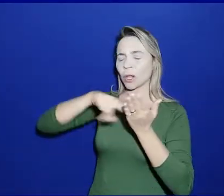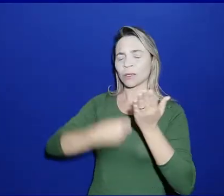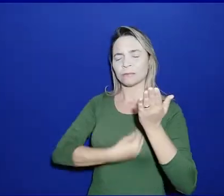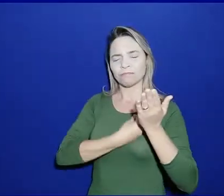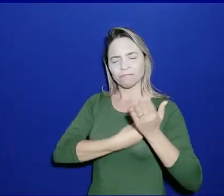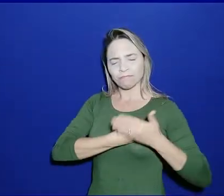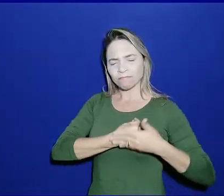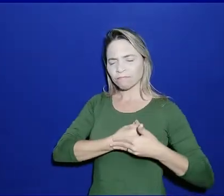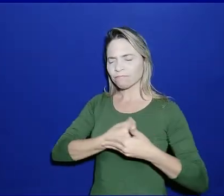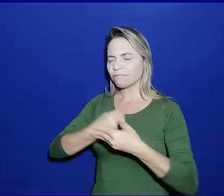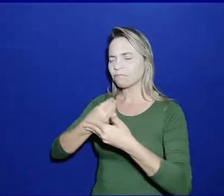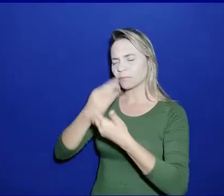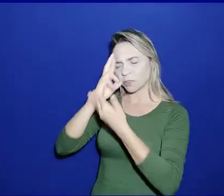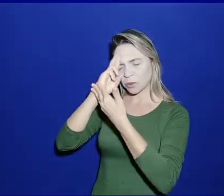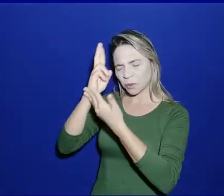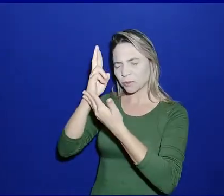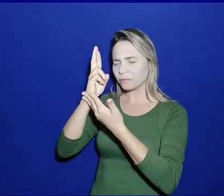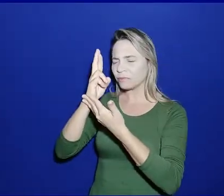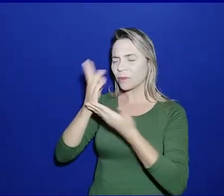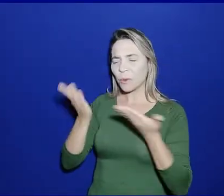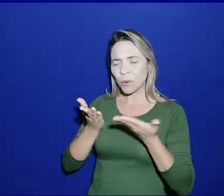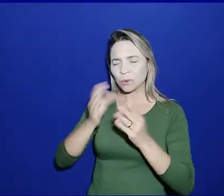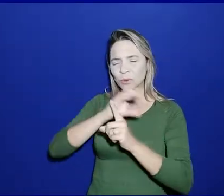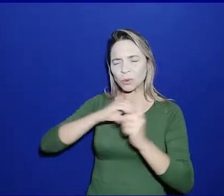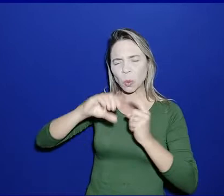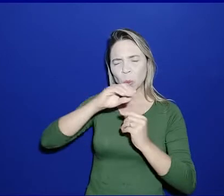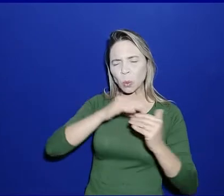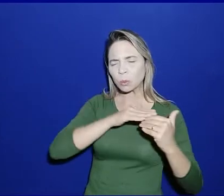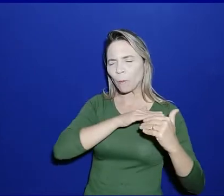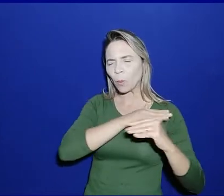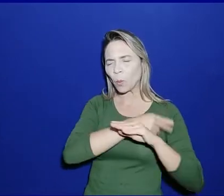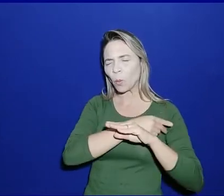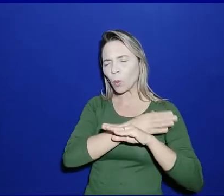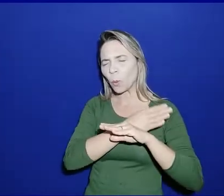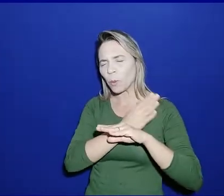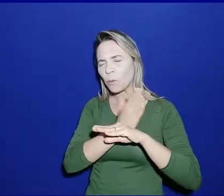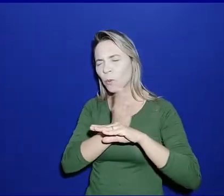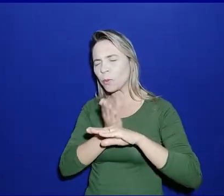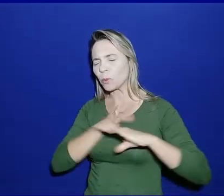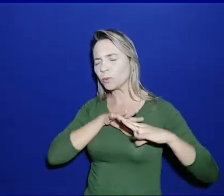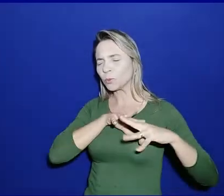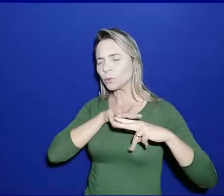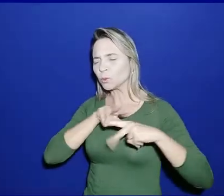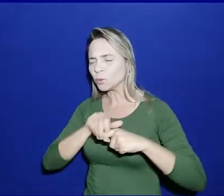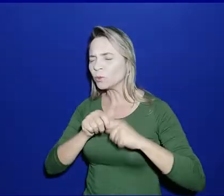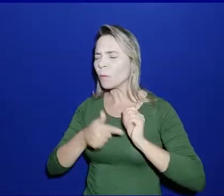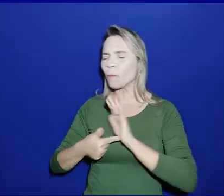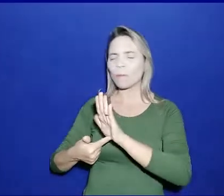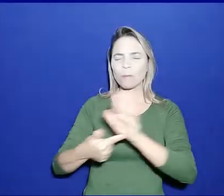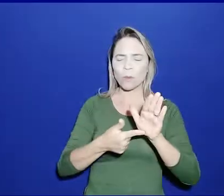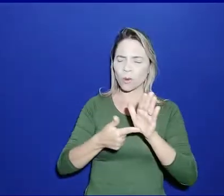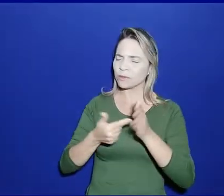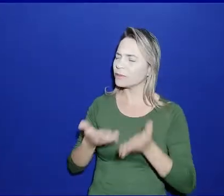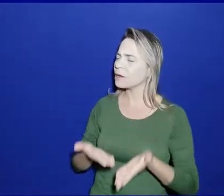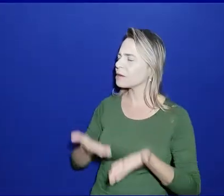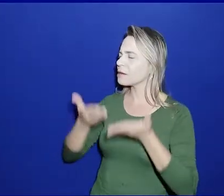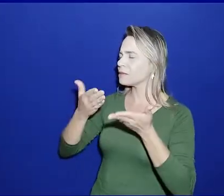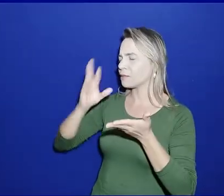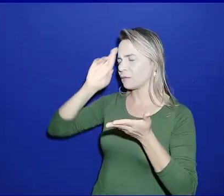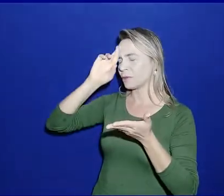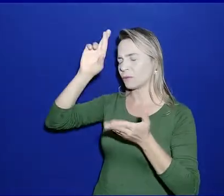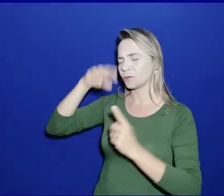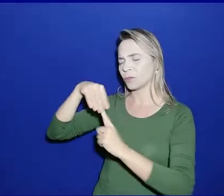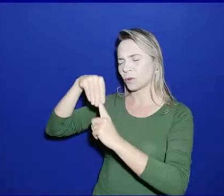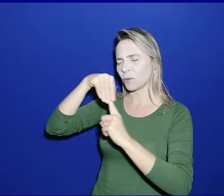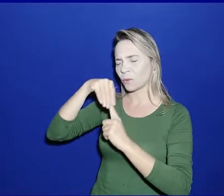vida consagrada a Ti. Que cada momento, ó Deus, que cada parte dessa celebração seja para exaltar unicamente o Teu